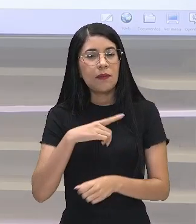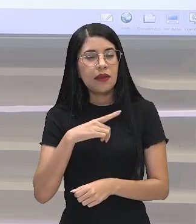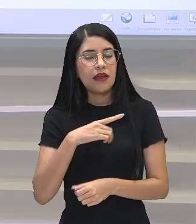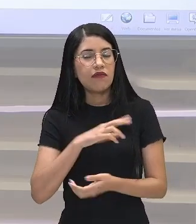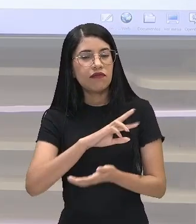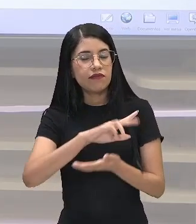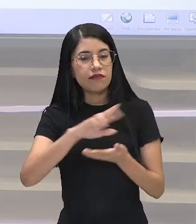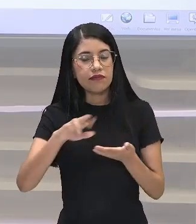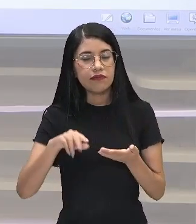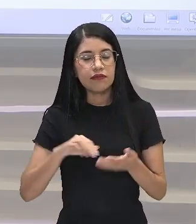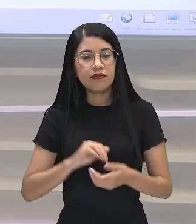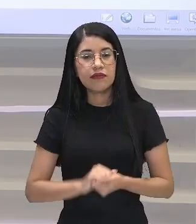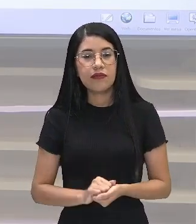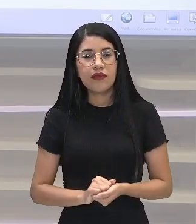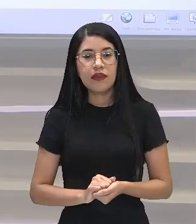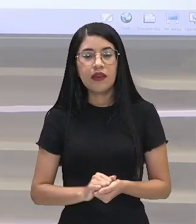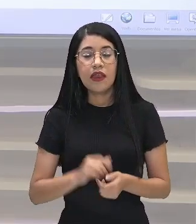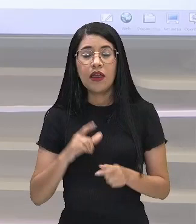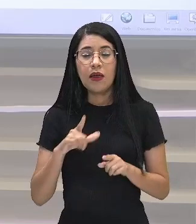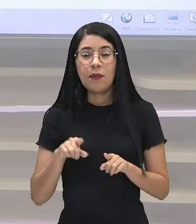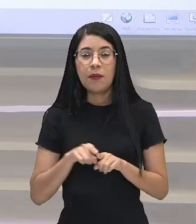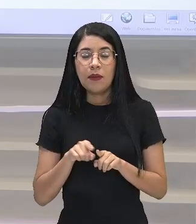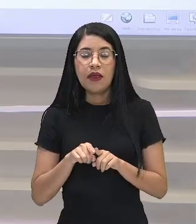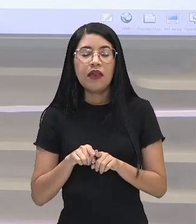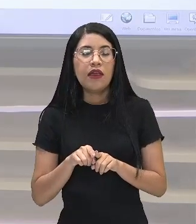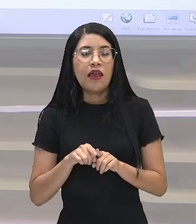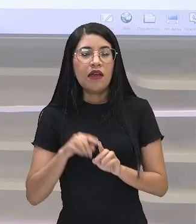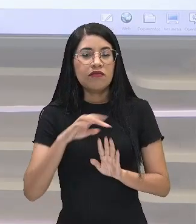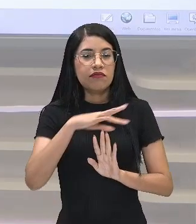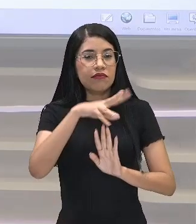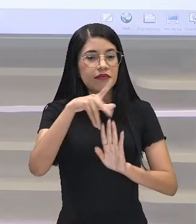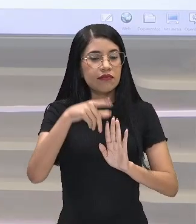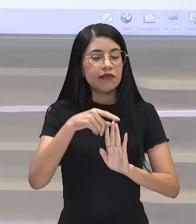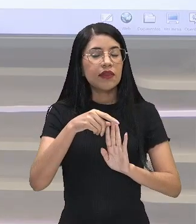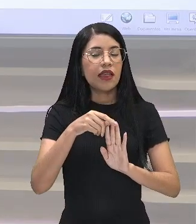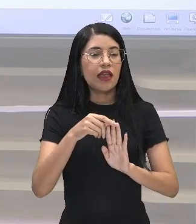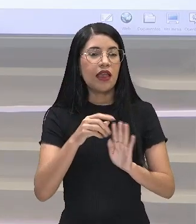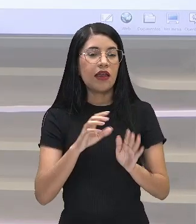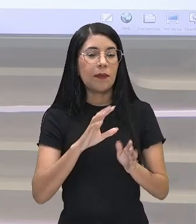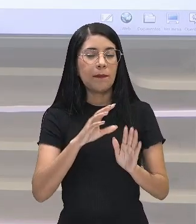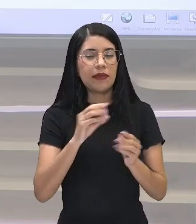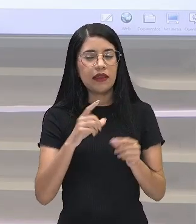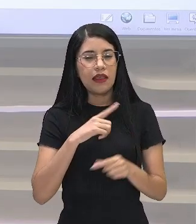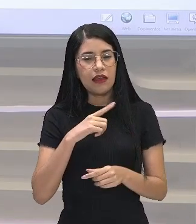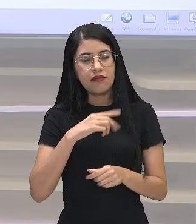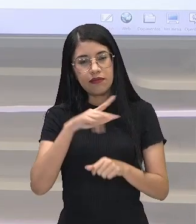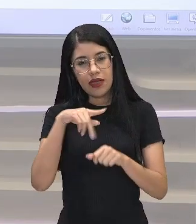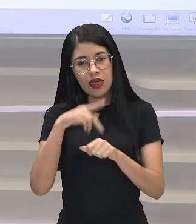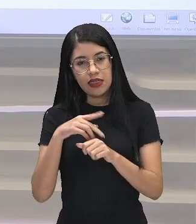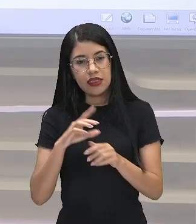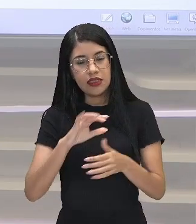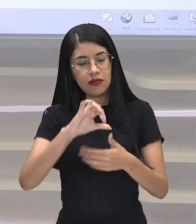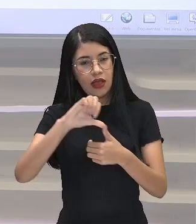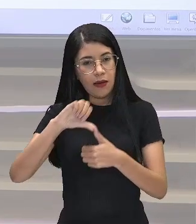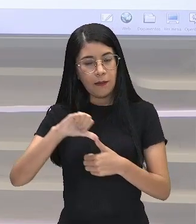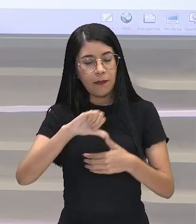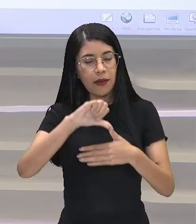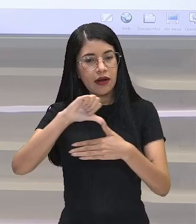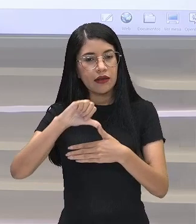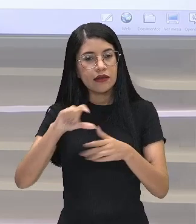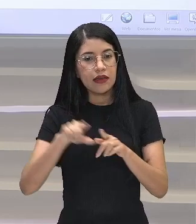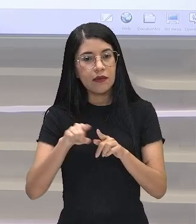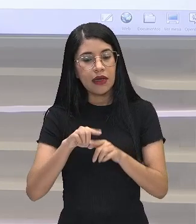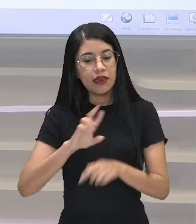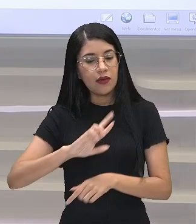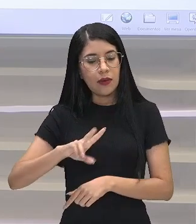que a Amazônia Internacional engloba outros países, né? O termo Amazônia não está só aqui